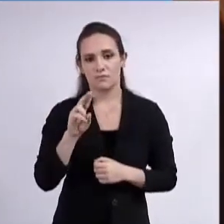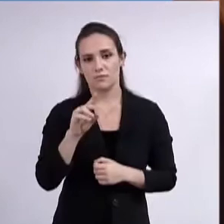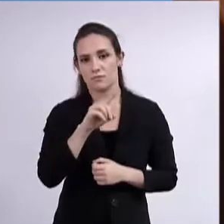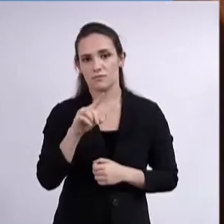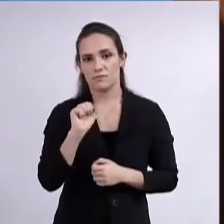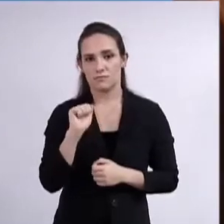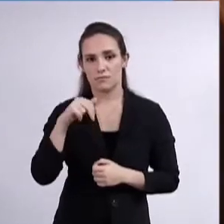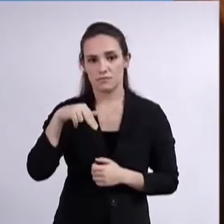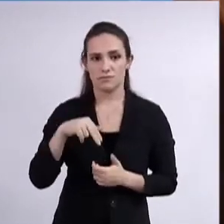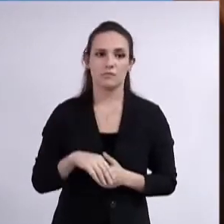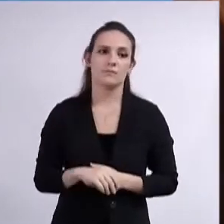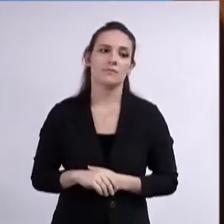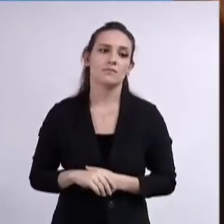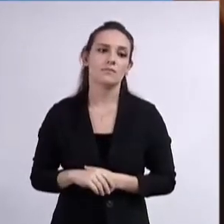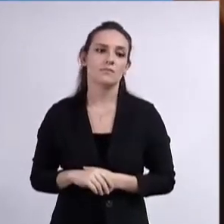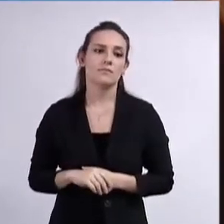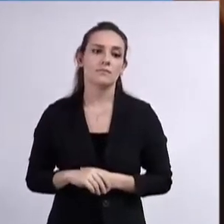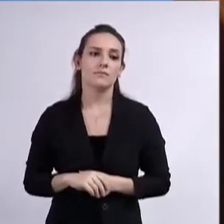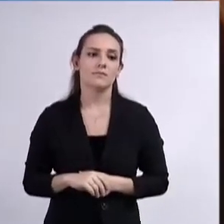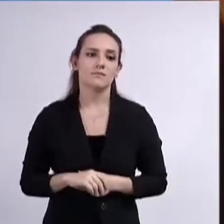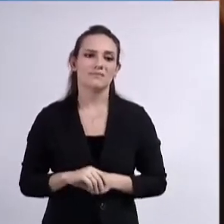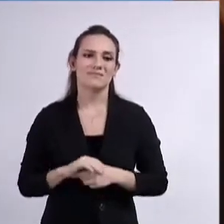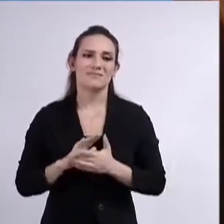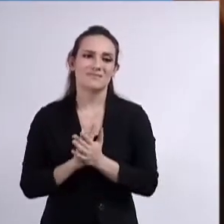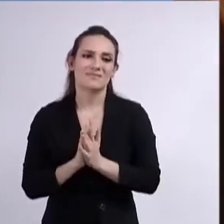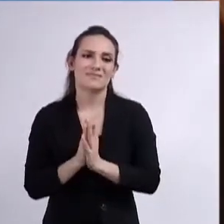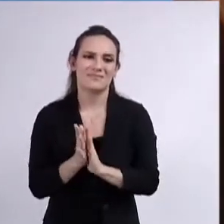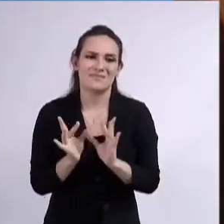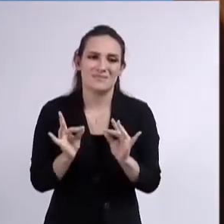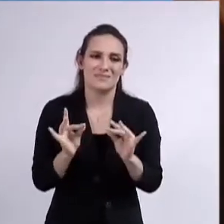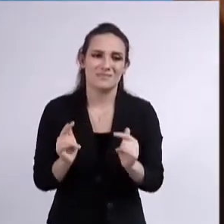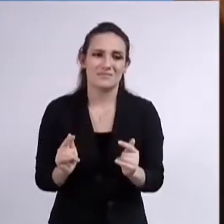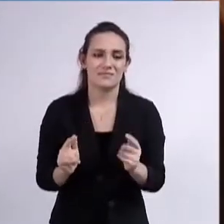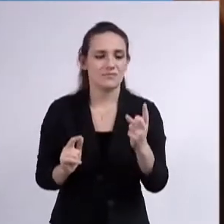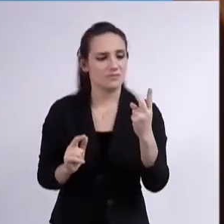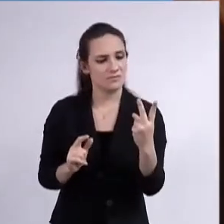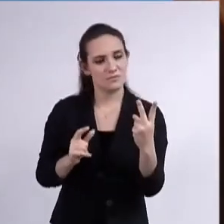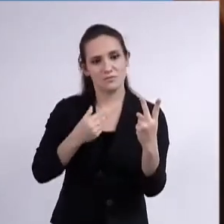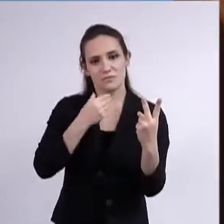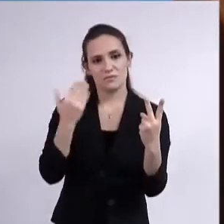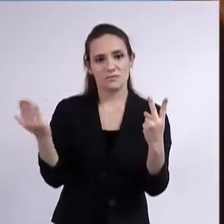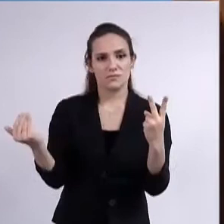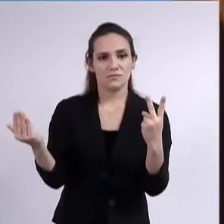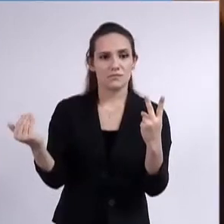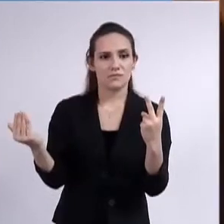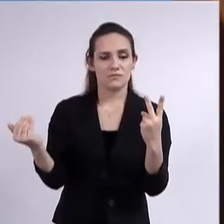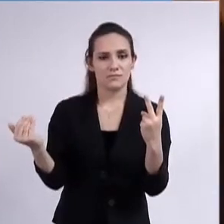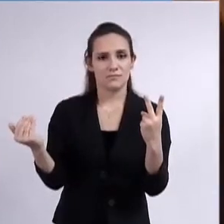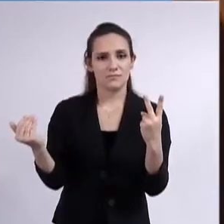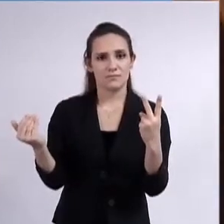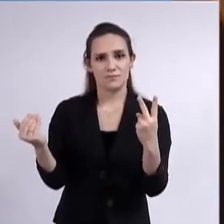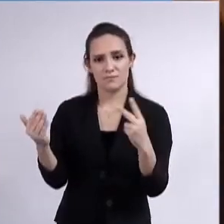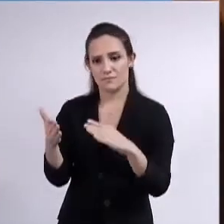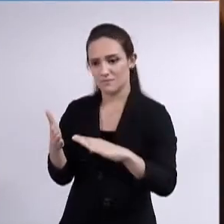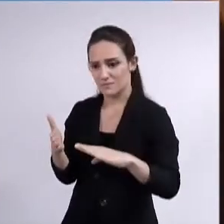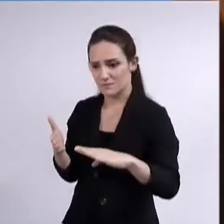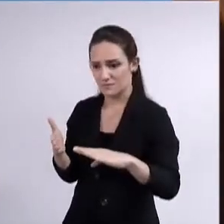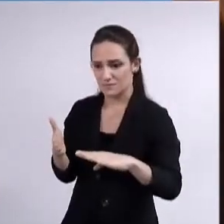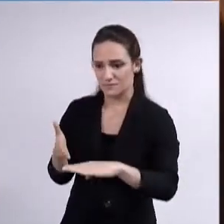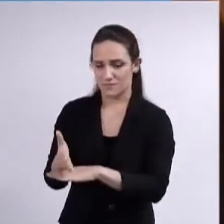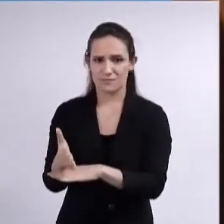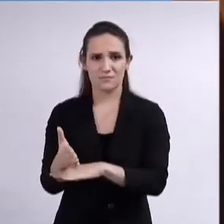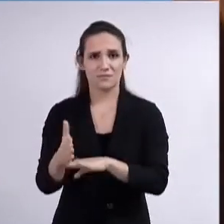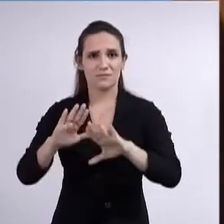Suzano, um massacre, 2 jovens encapuzados que adentraram a uma